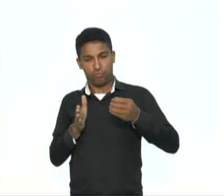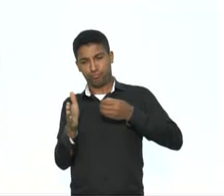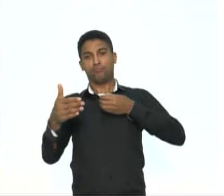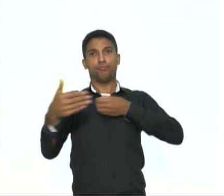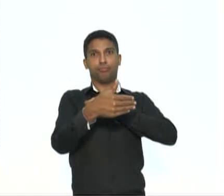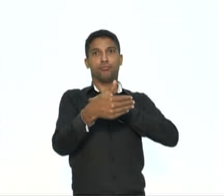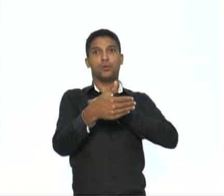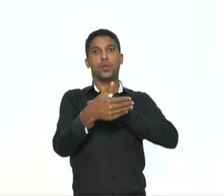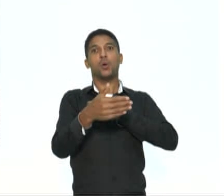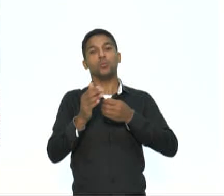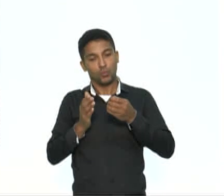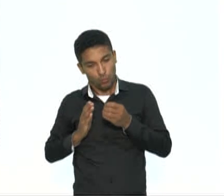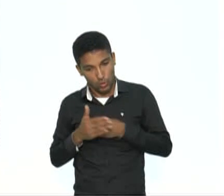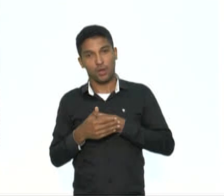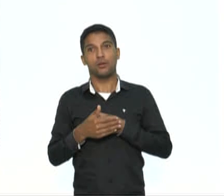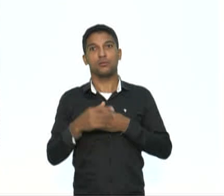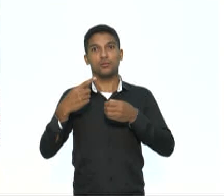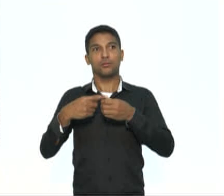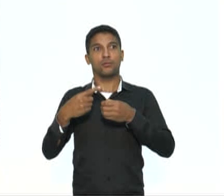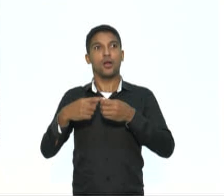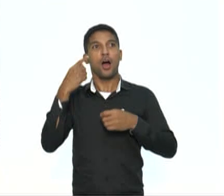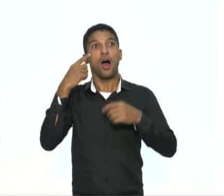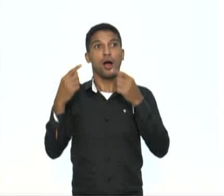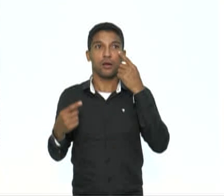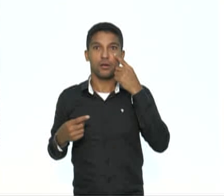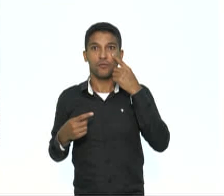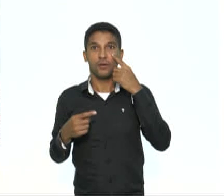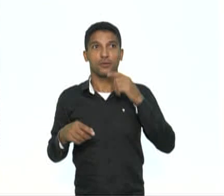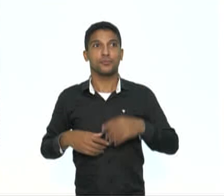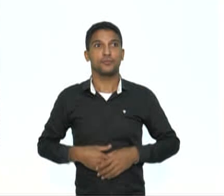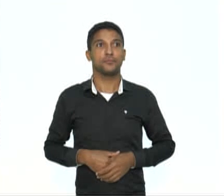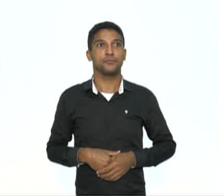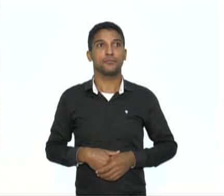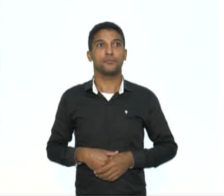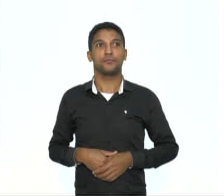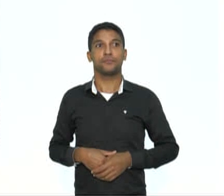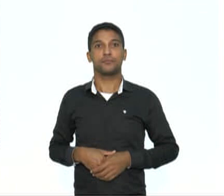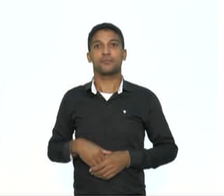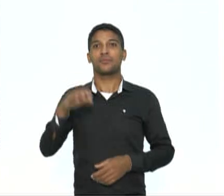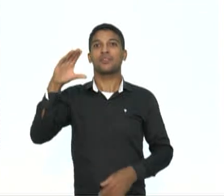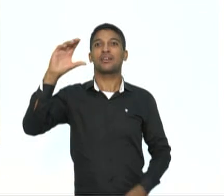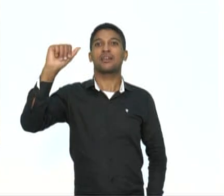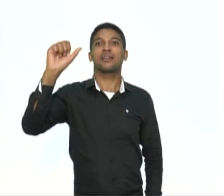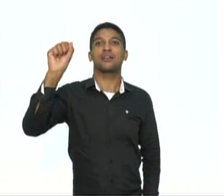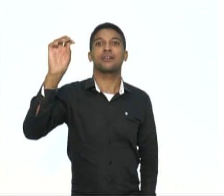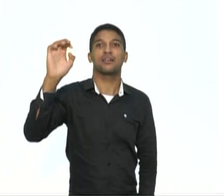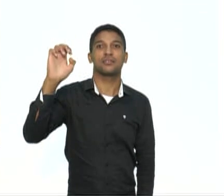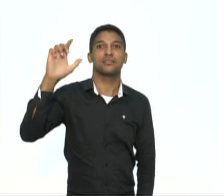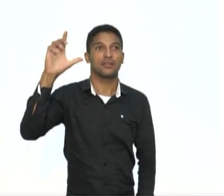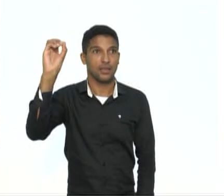Guimarães em Portugal, do século X, vê aqueles castelos, o que a gente chama de castelo medieval, né?